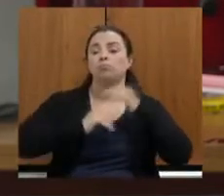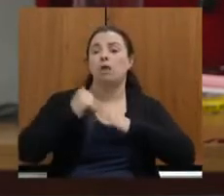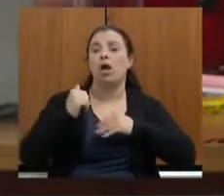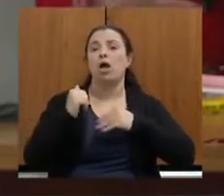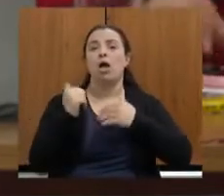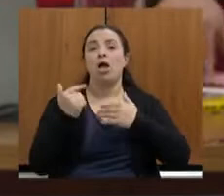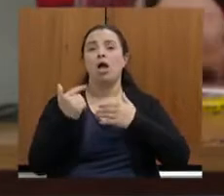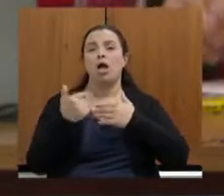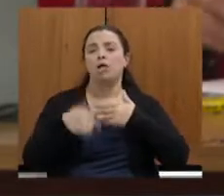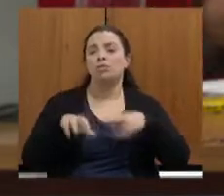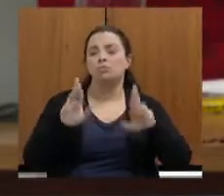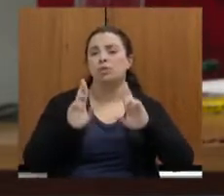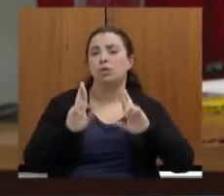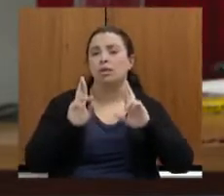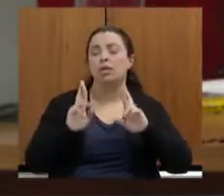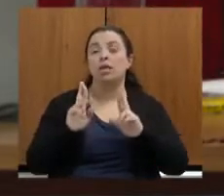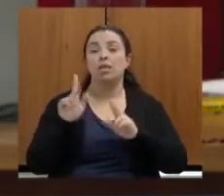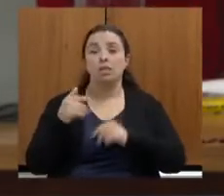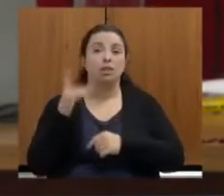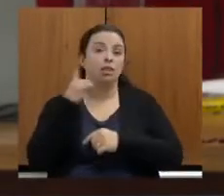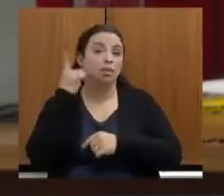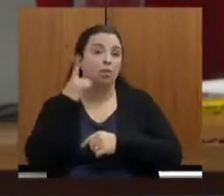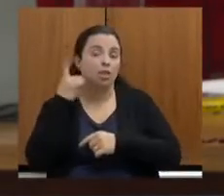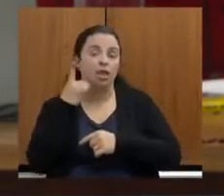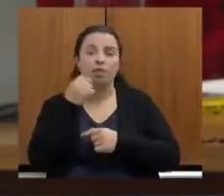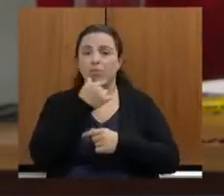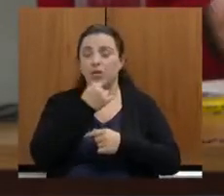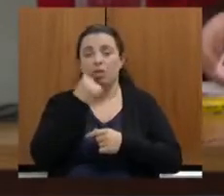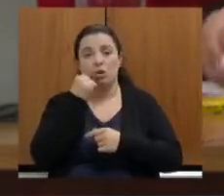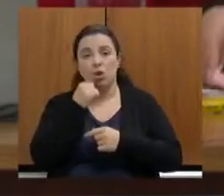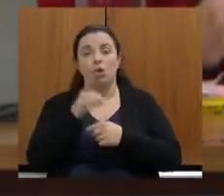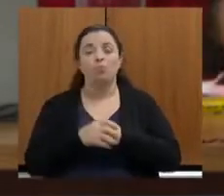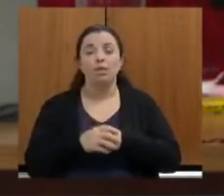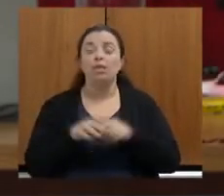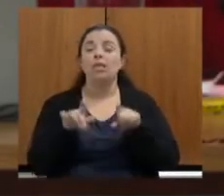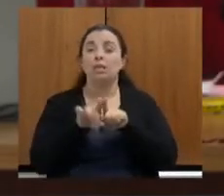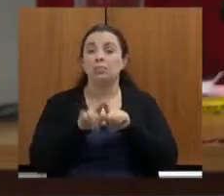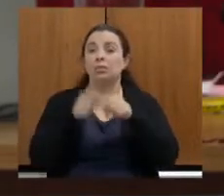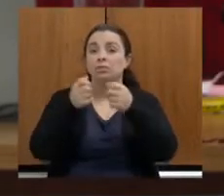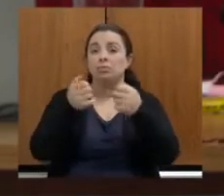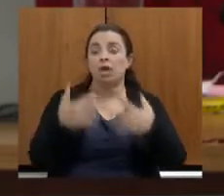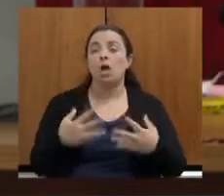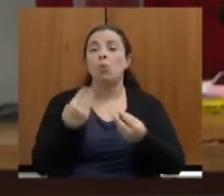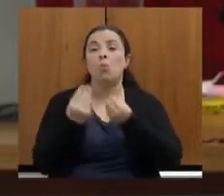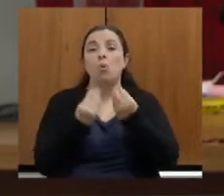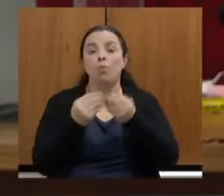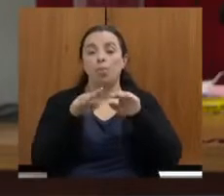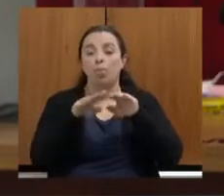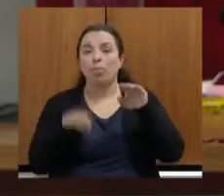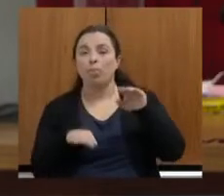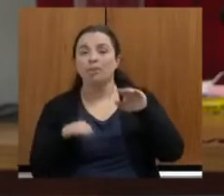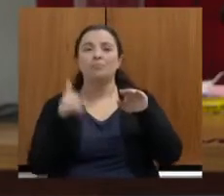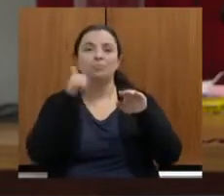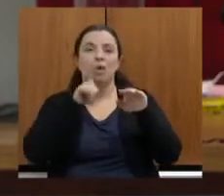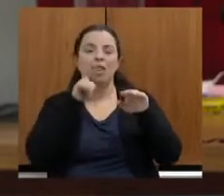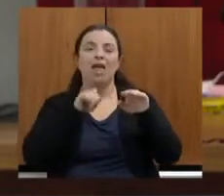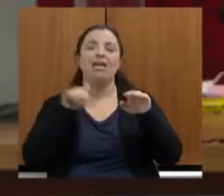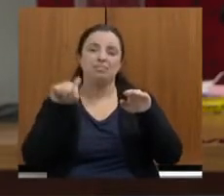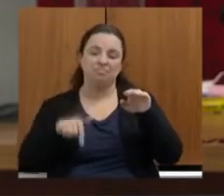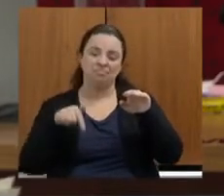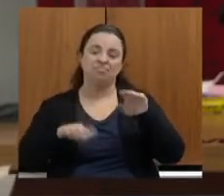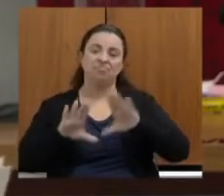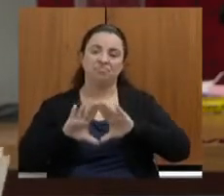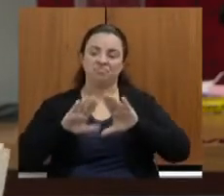falamos inclusive Beatriz do como é desigual a presença de mulheres né nesse espaço